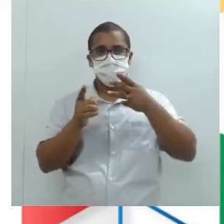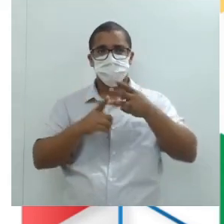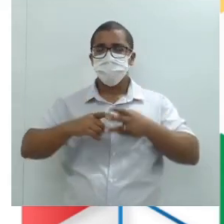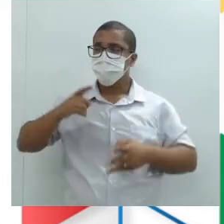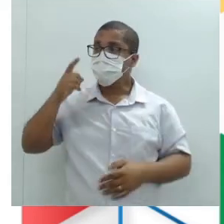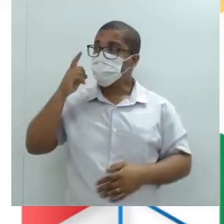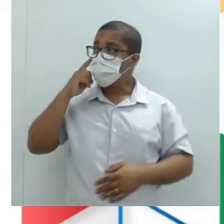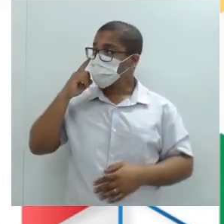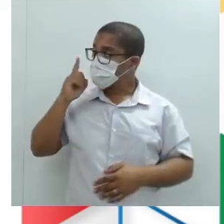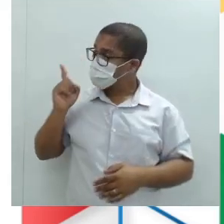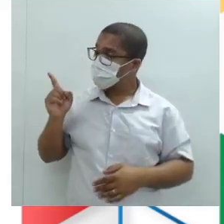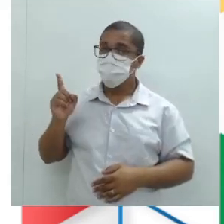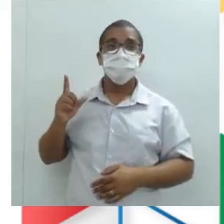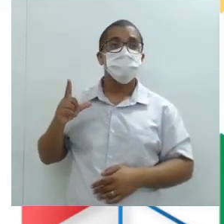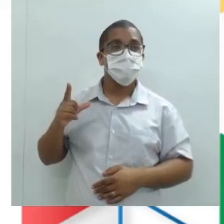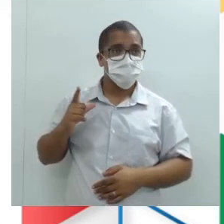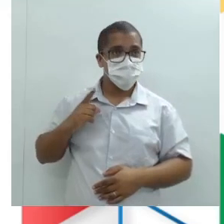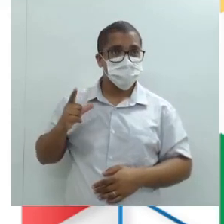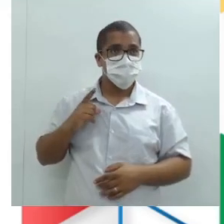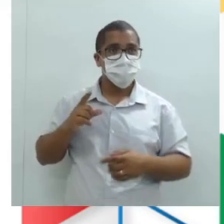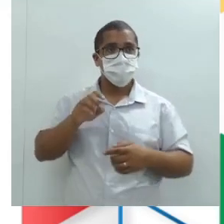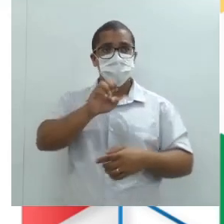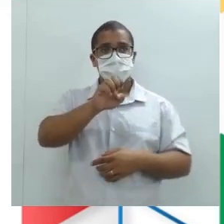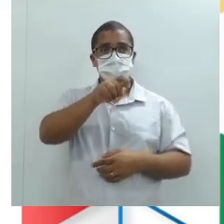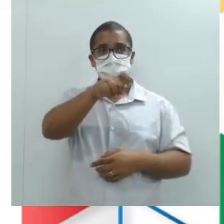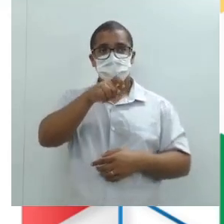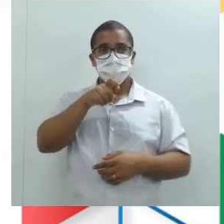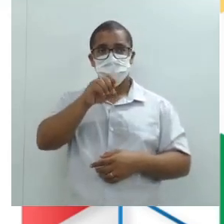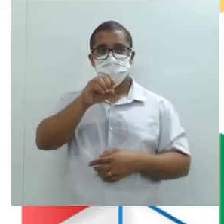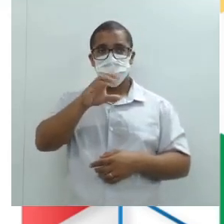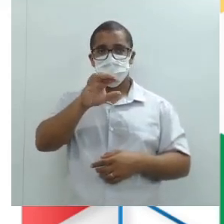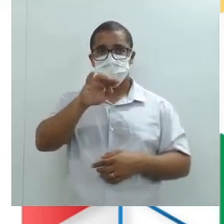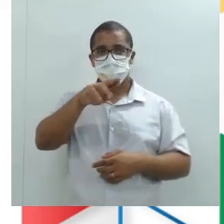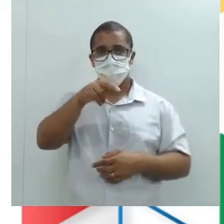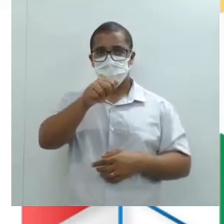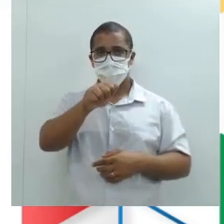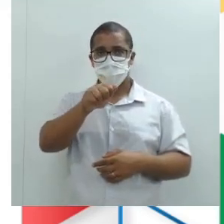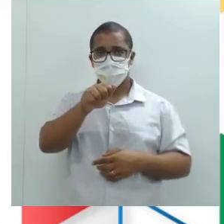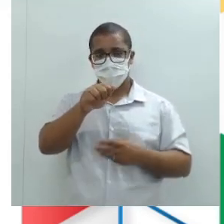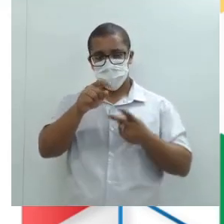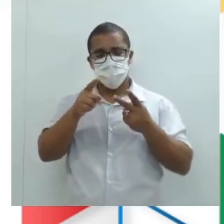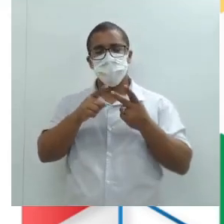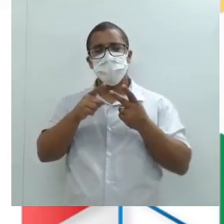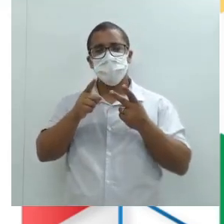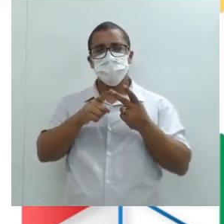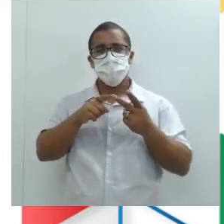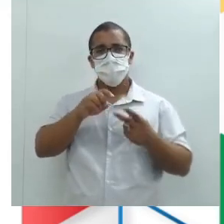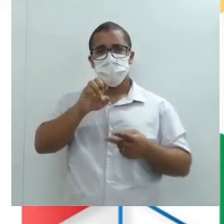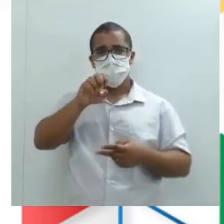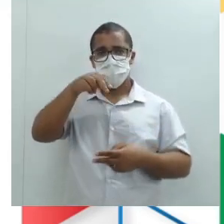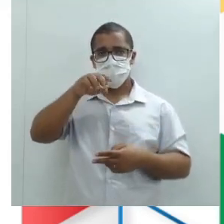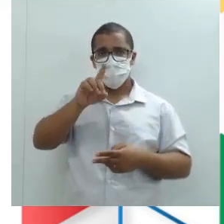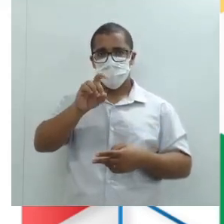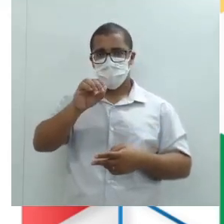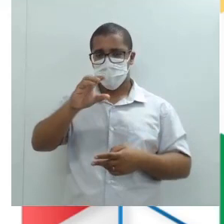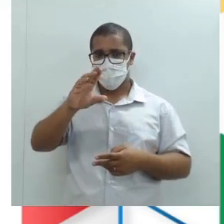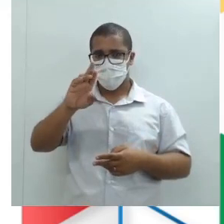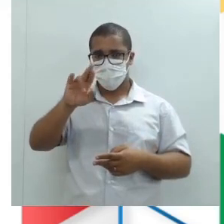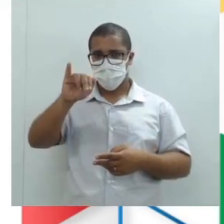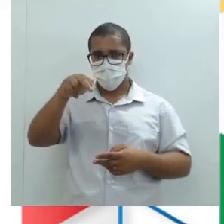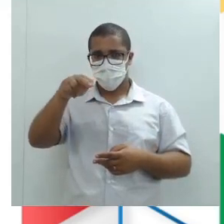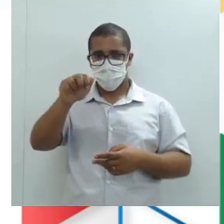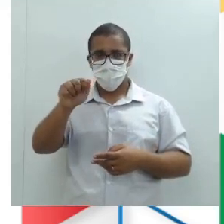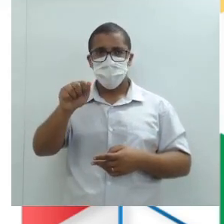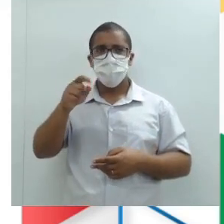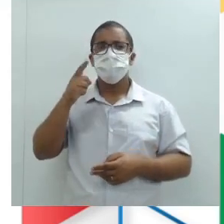glândulas, tanto da glândula exócrina e da glândula endócrina. Observe aí que na glândula exócrina